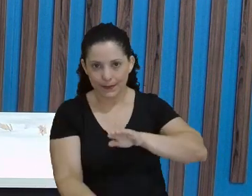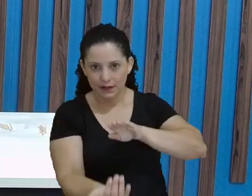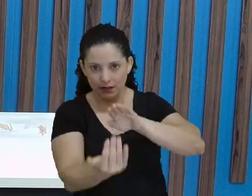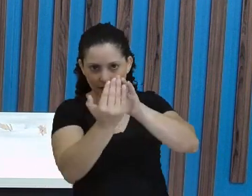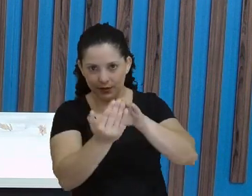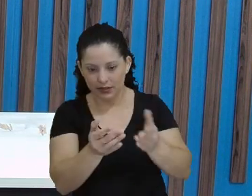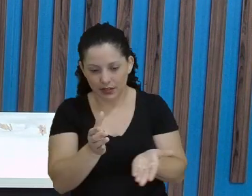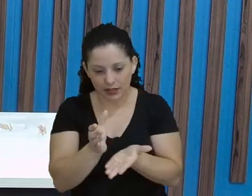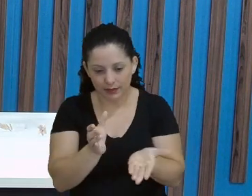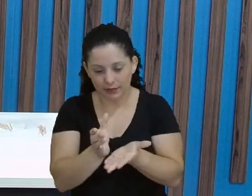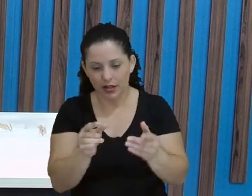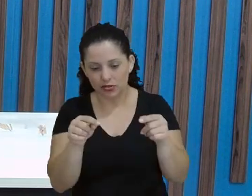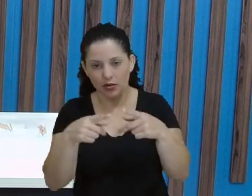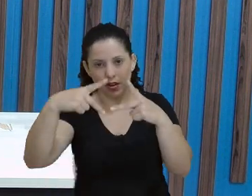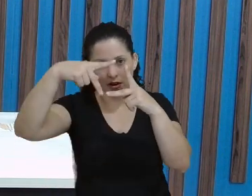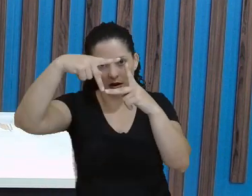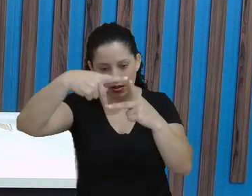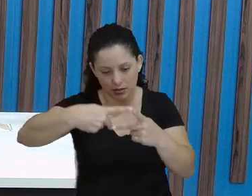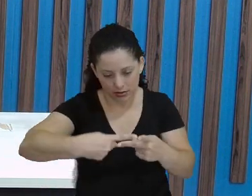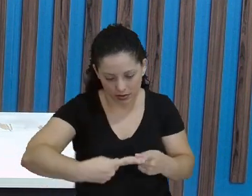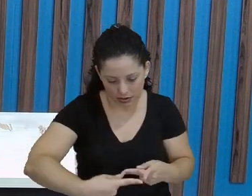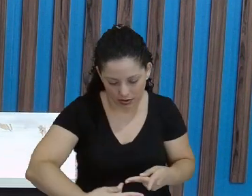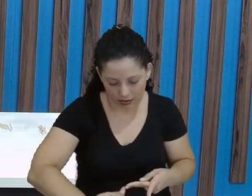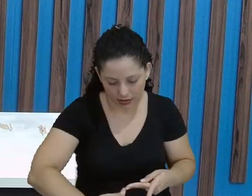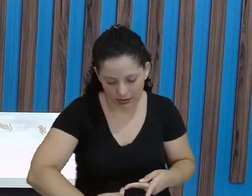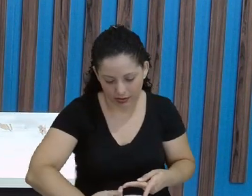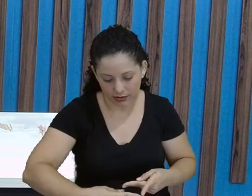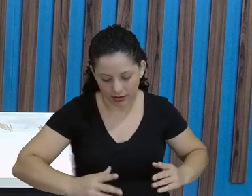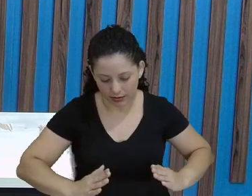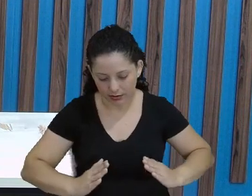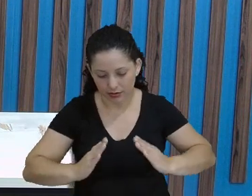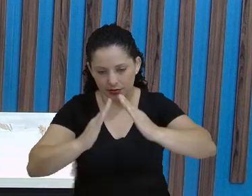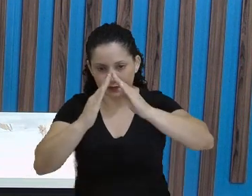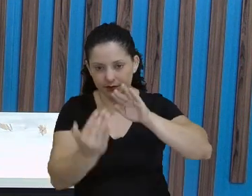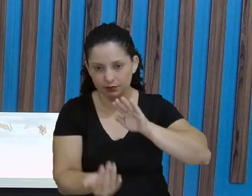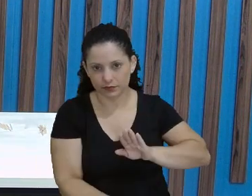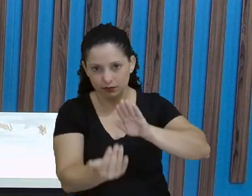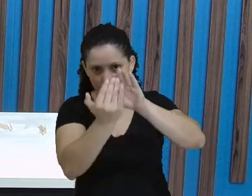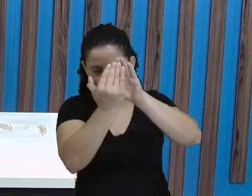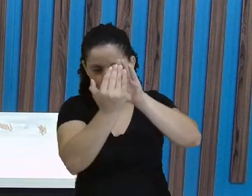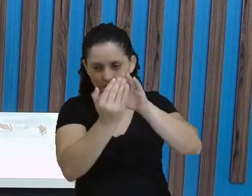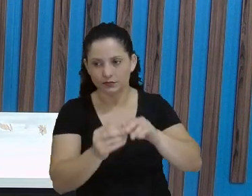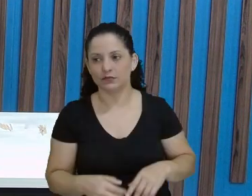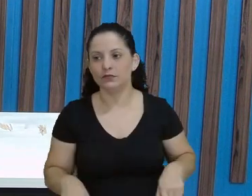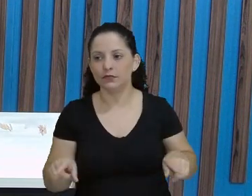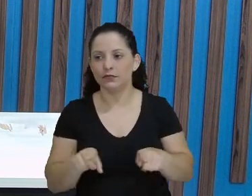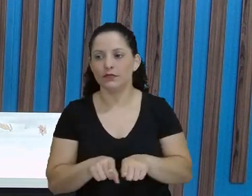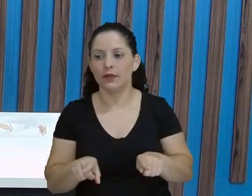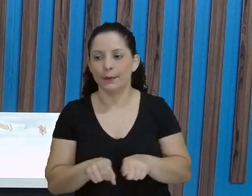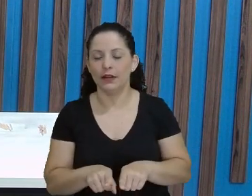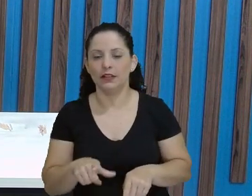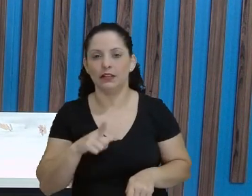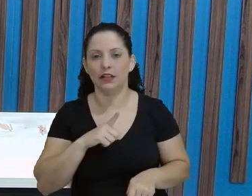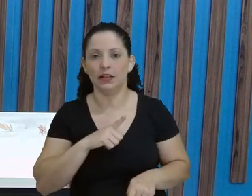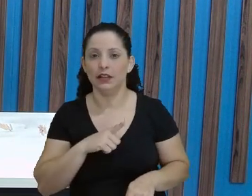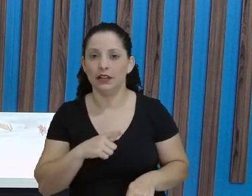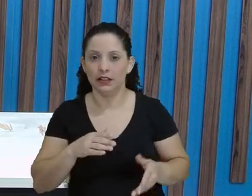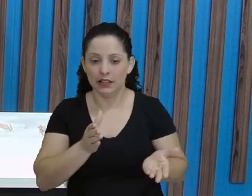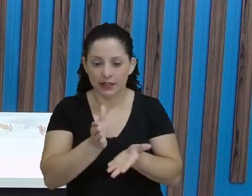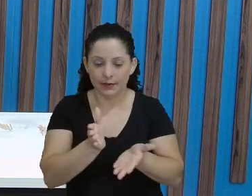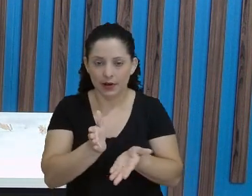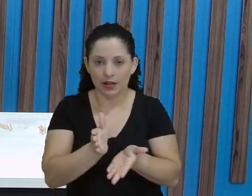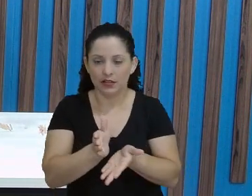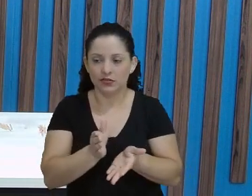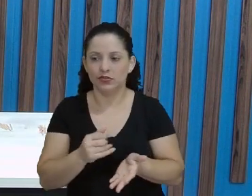e 4 faces triangulares e um vértice aqui em cima, 4 vértices embaixo.